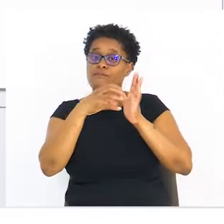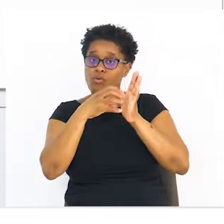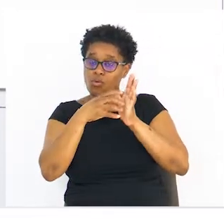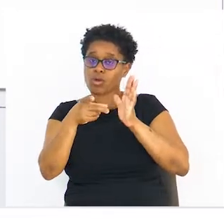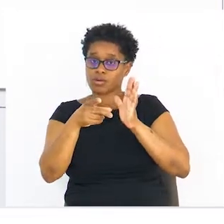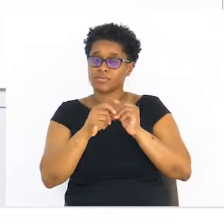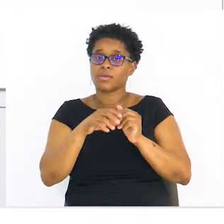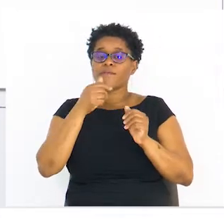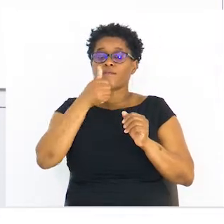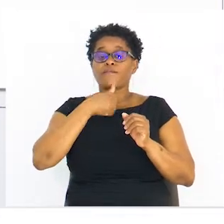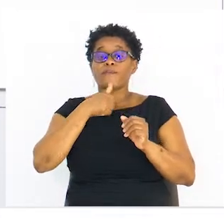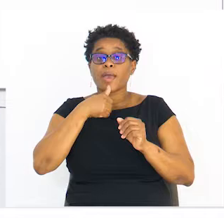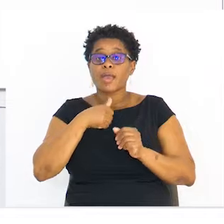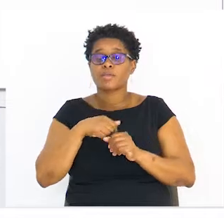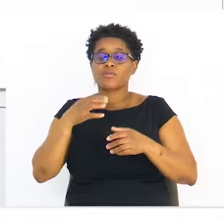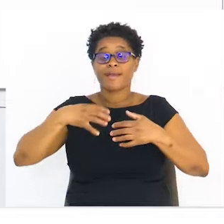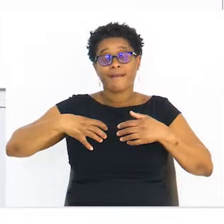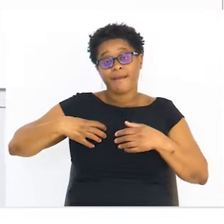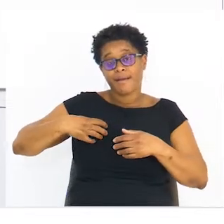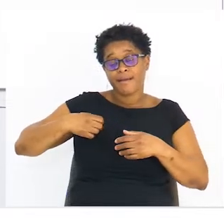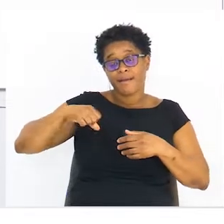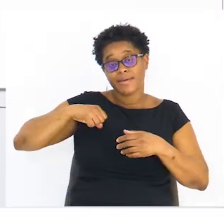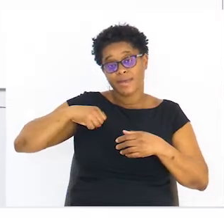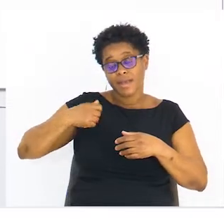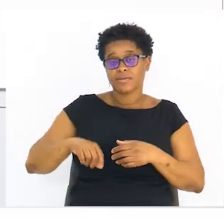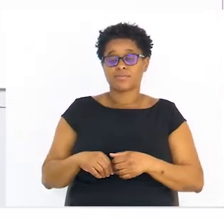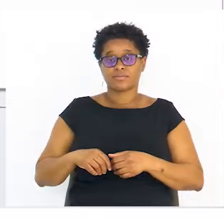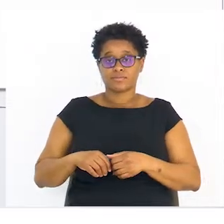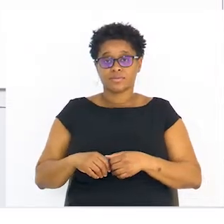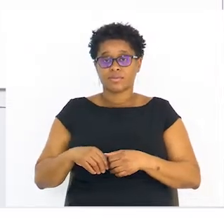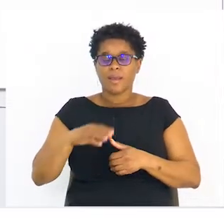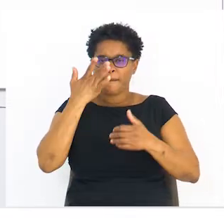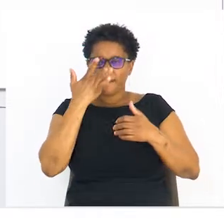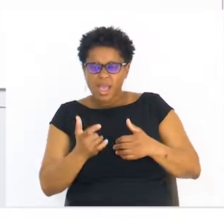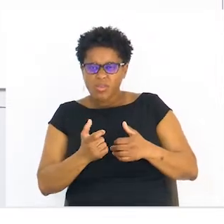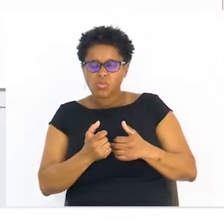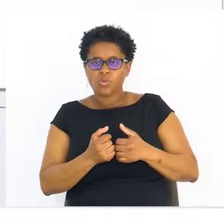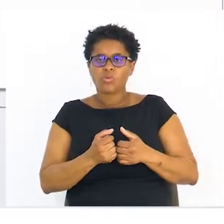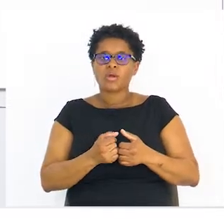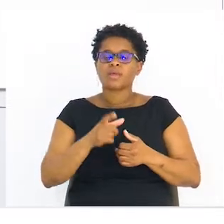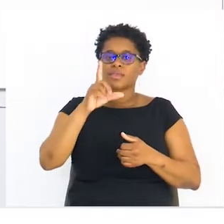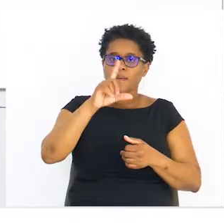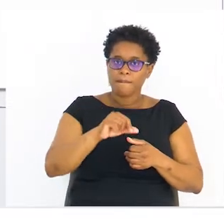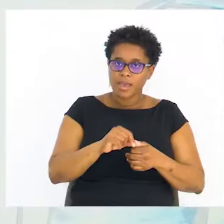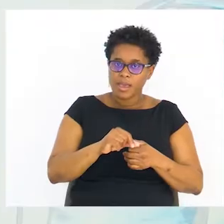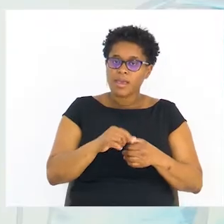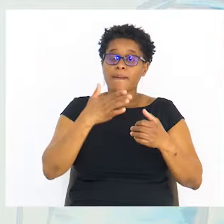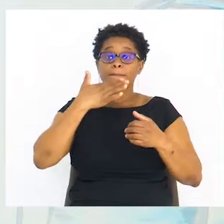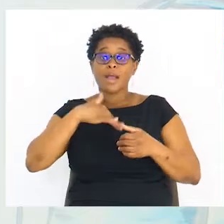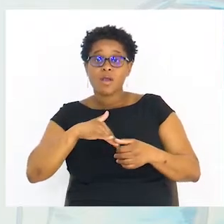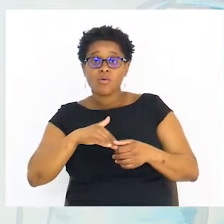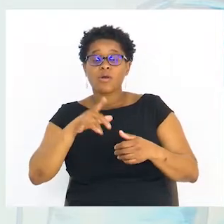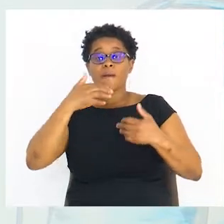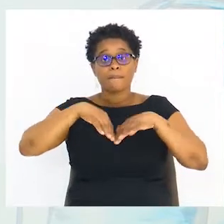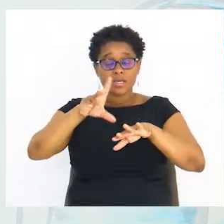na figura. Vermelho, castanho, negro, branco. Mas também